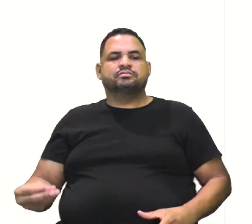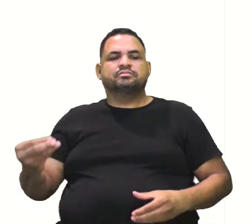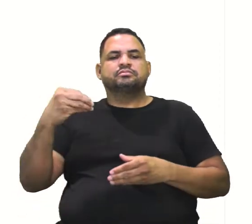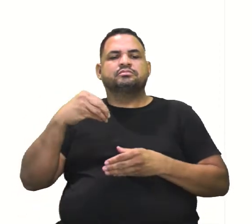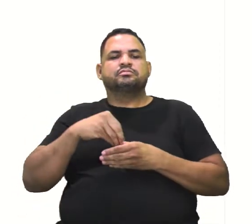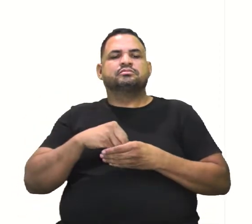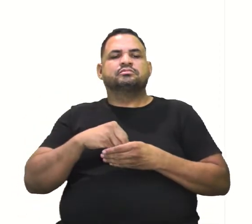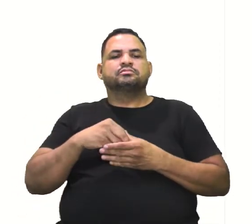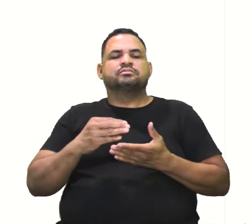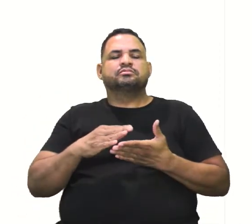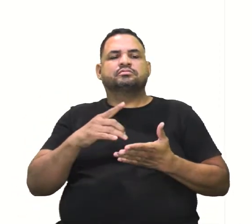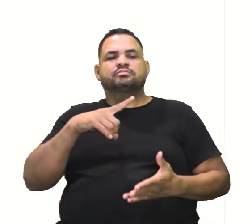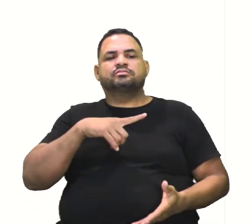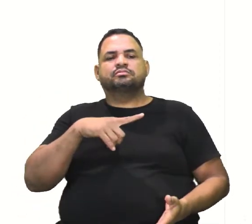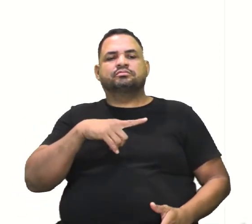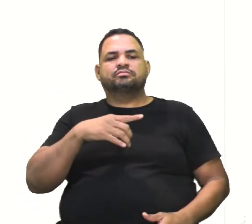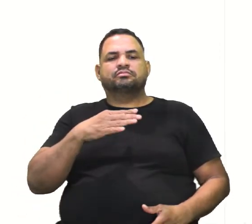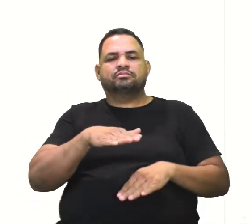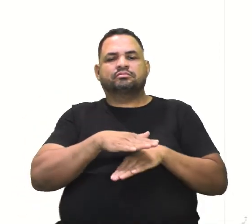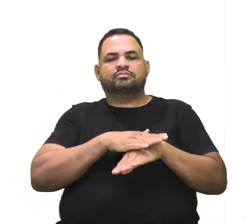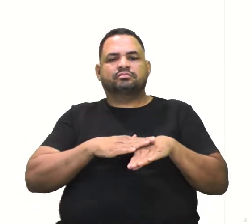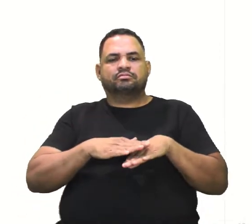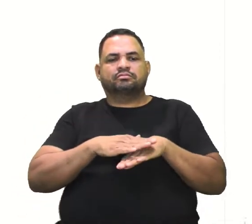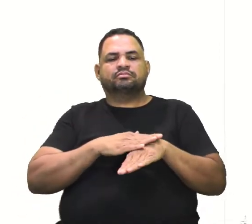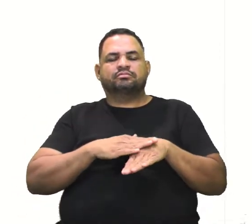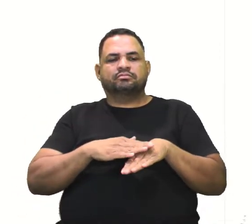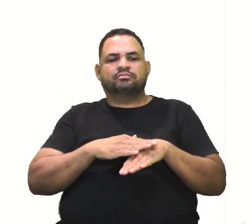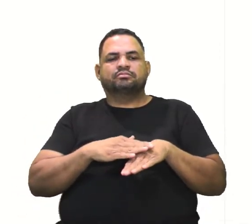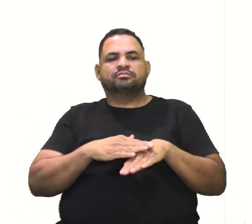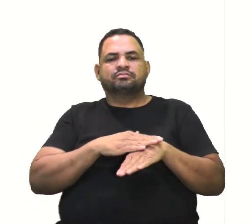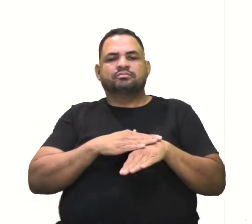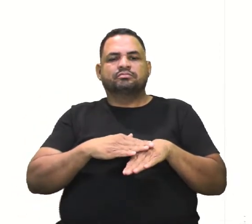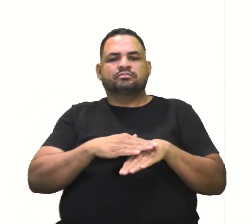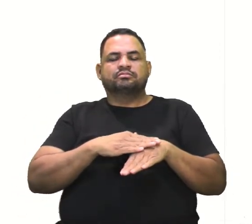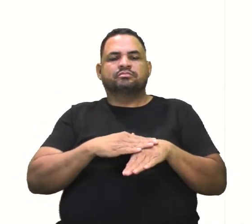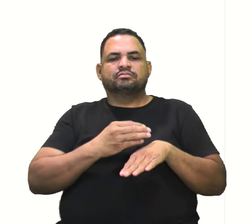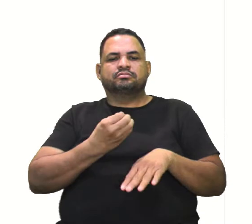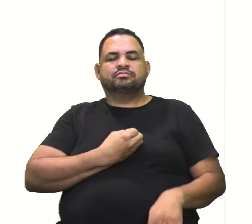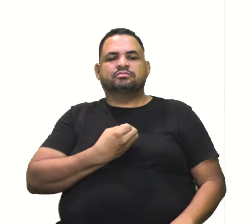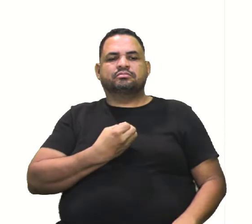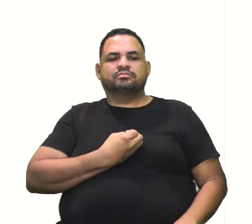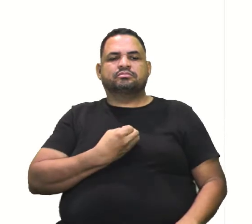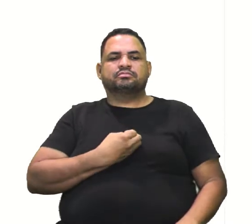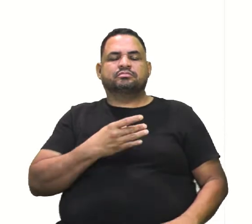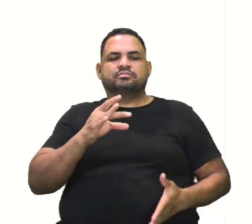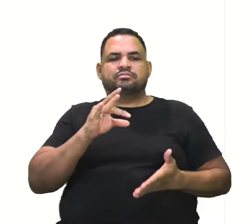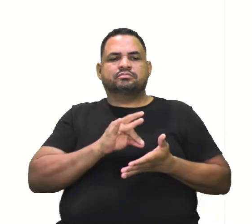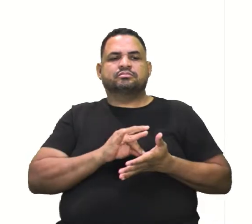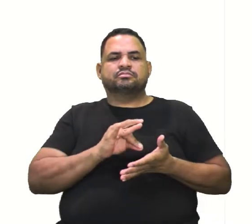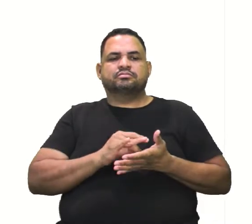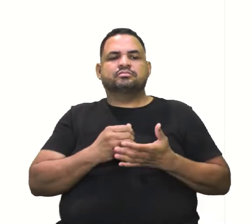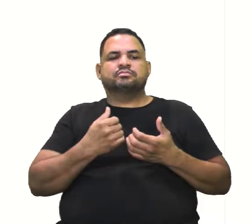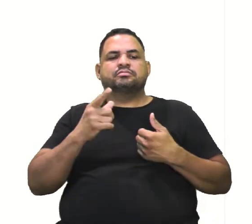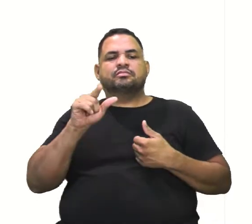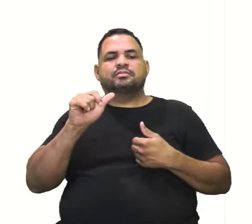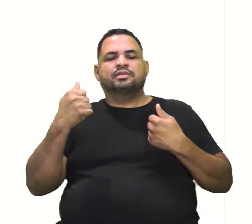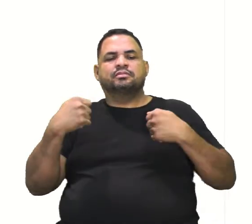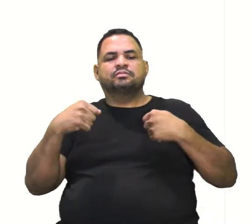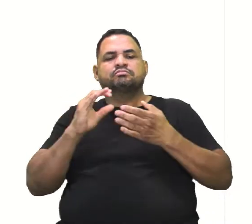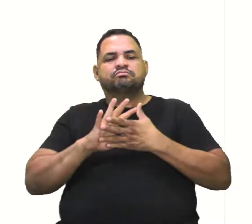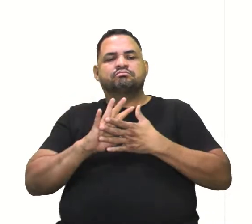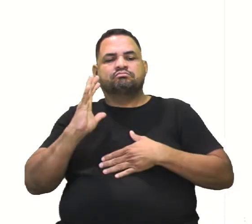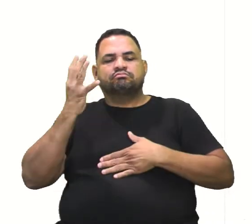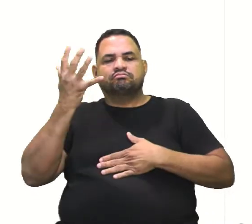dos reais, acabamos de conversar com vocês, dentro do conjunto dos números reais, é possível